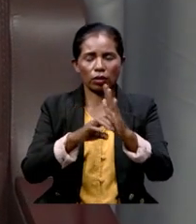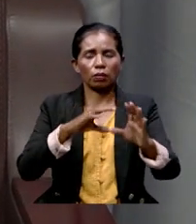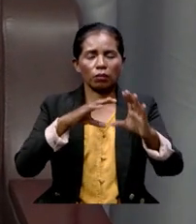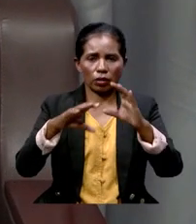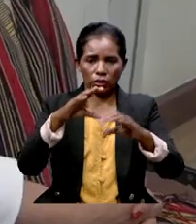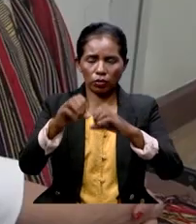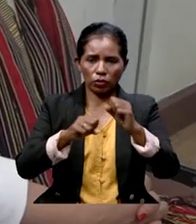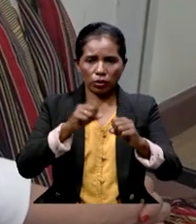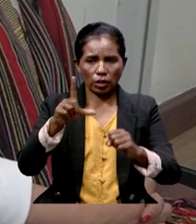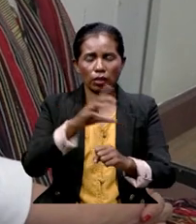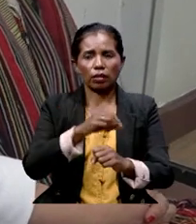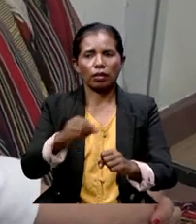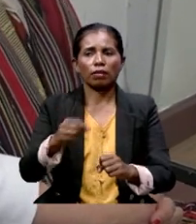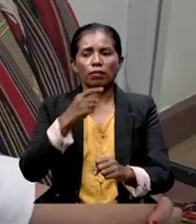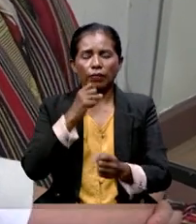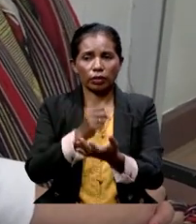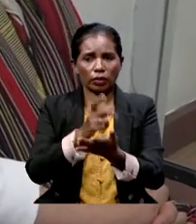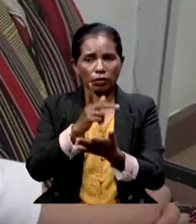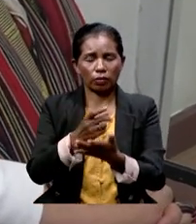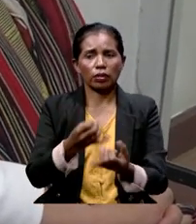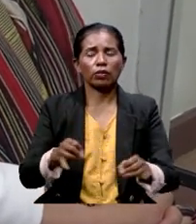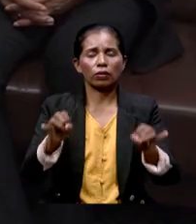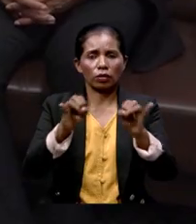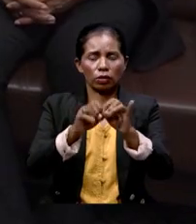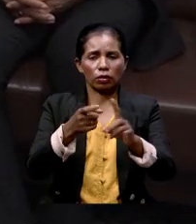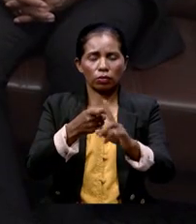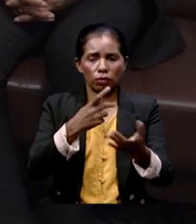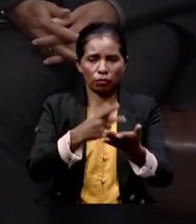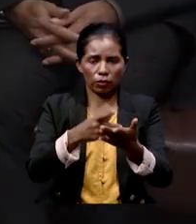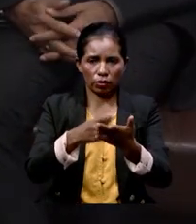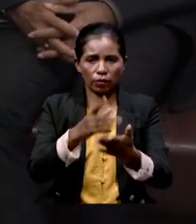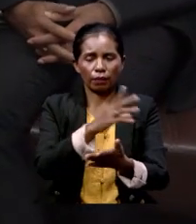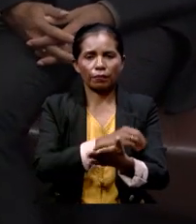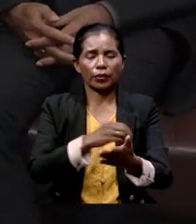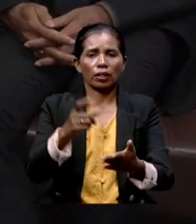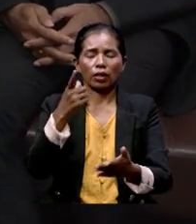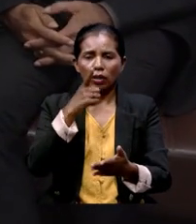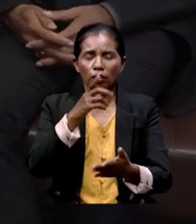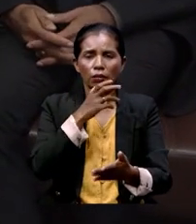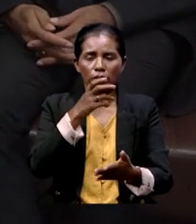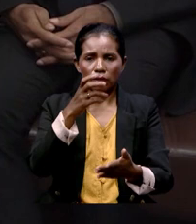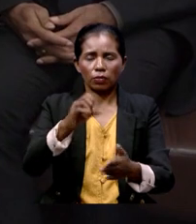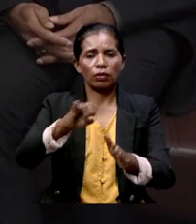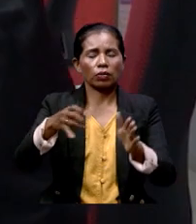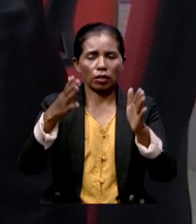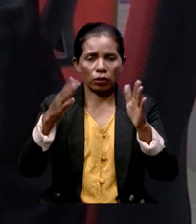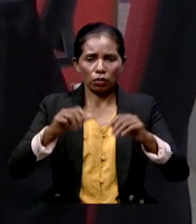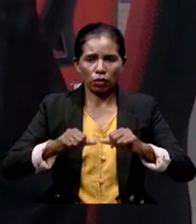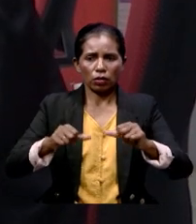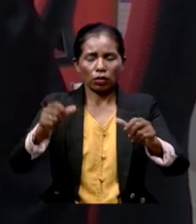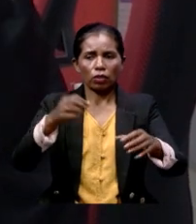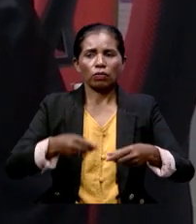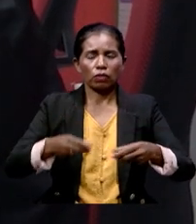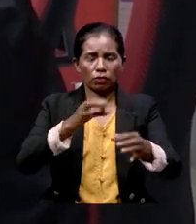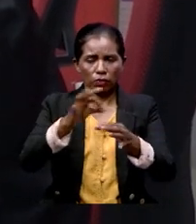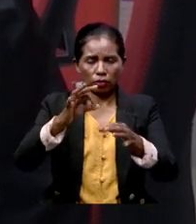Social, Espírito de Semenes, Actuir, Instituto Camões, Lihusi Projeto Consultório da Língua para Jornalista, continua a formação para